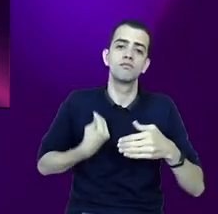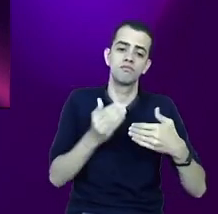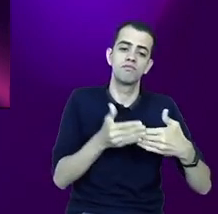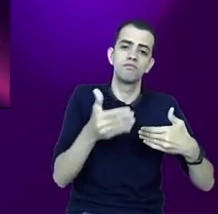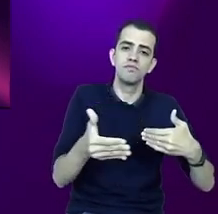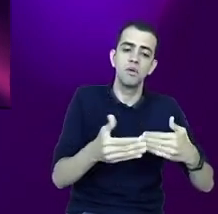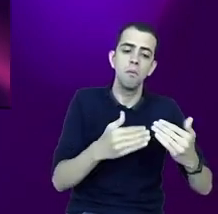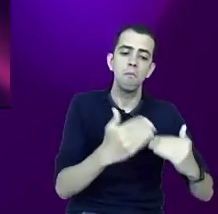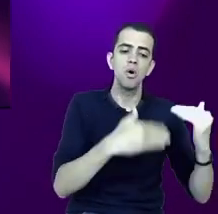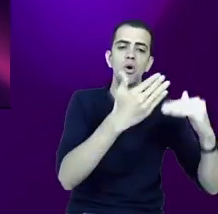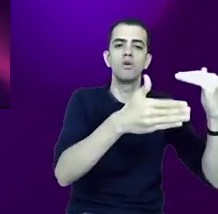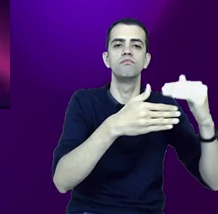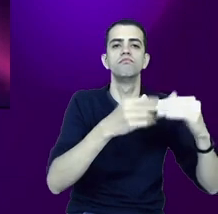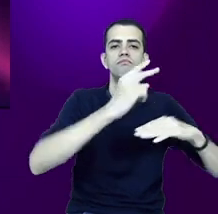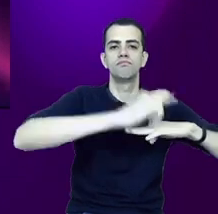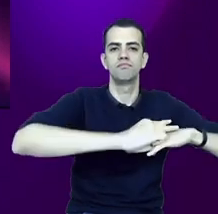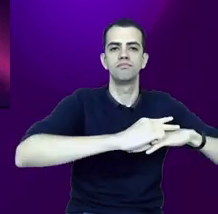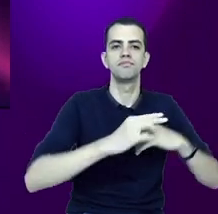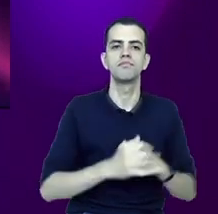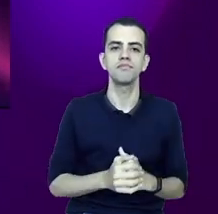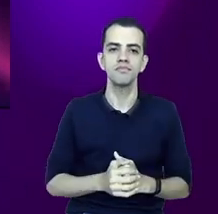de progressão.